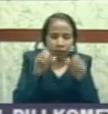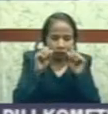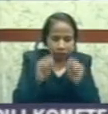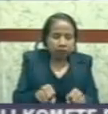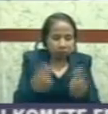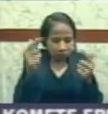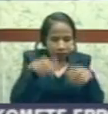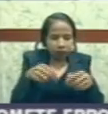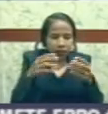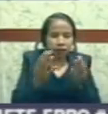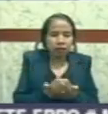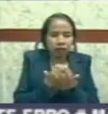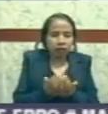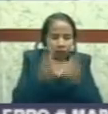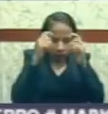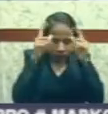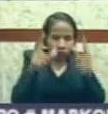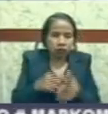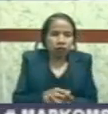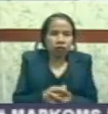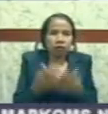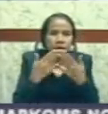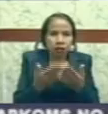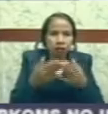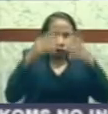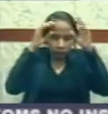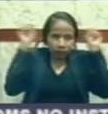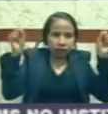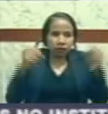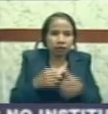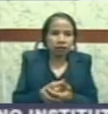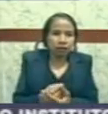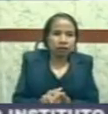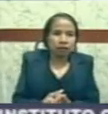ana dá lança, nem ele me estona. Obrigado, senhor presidente.